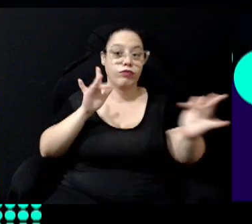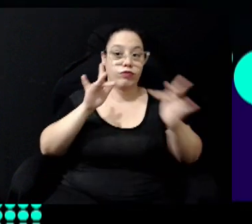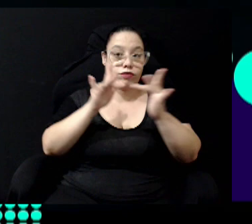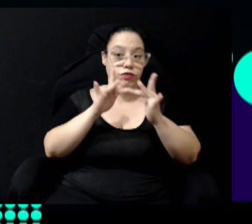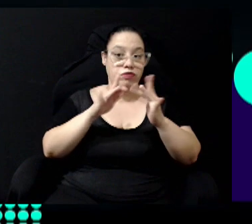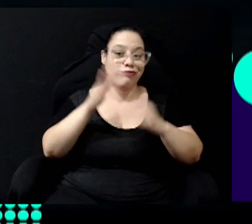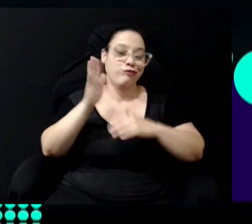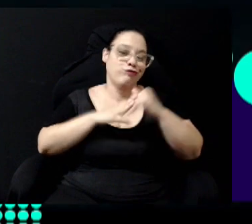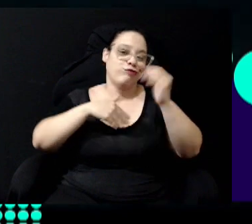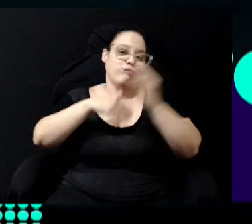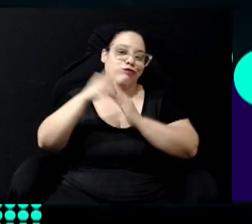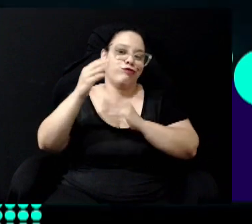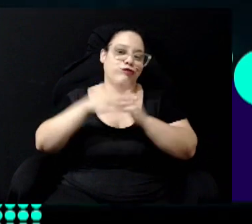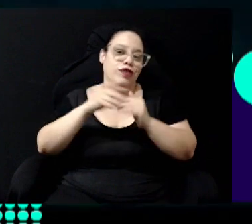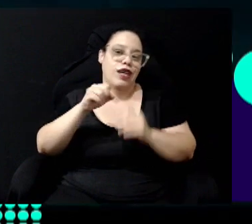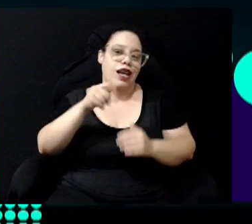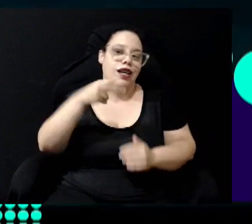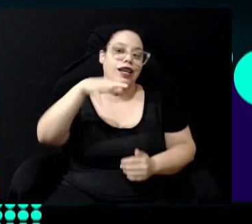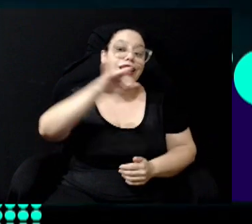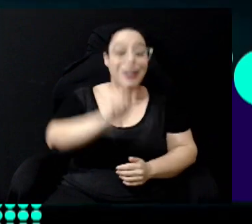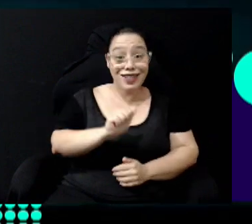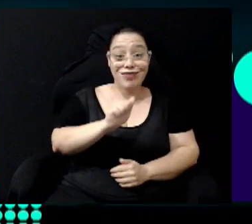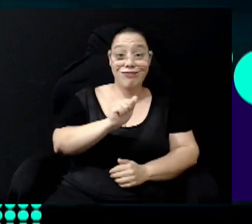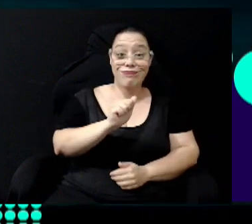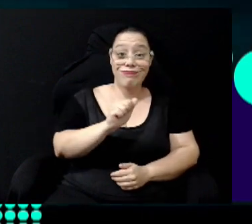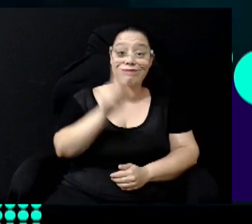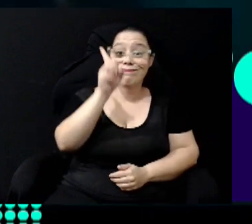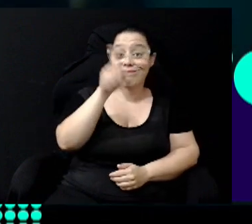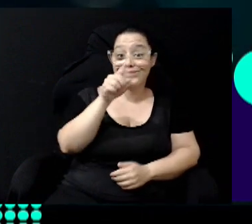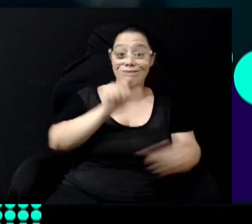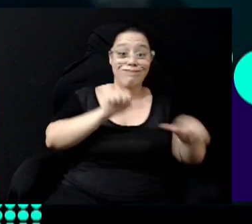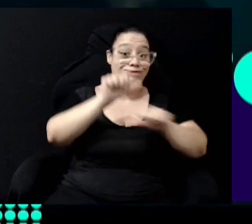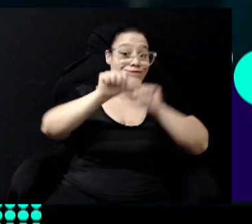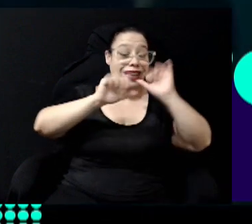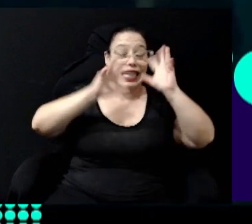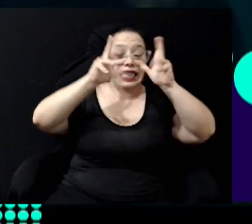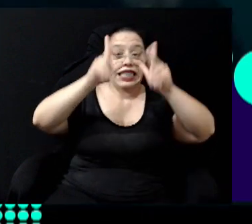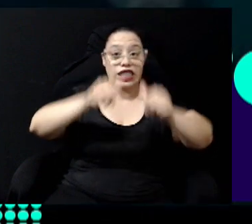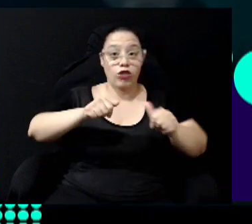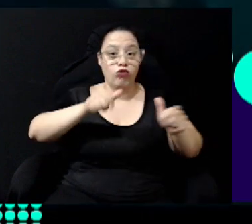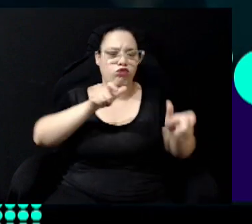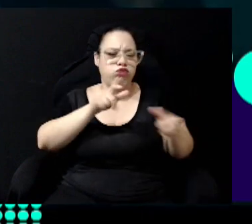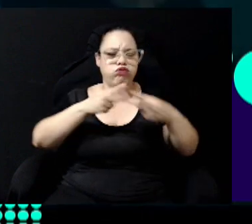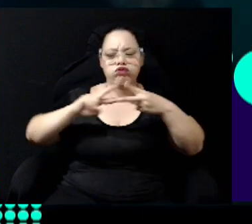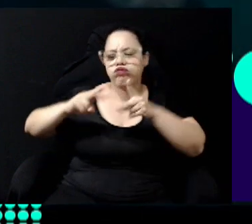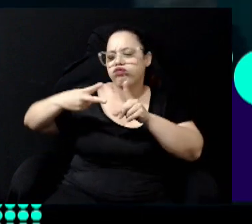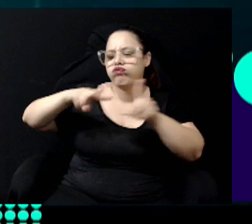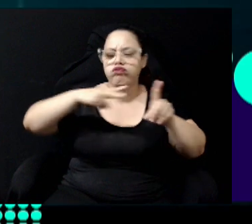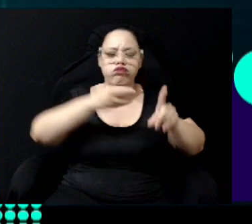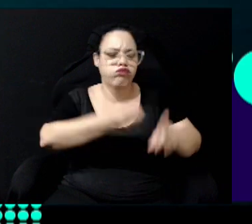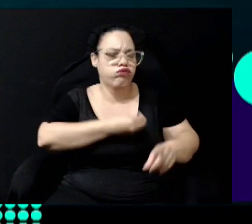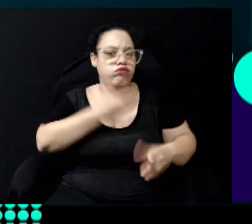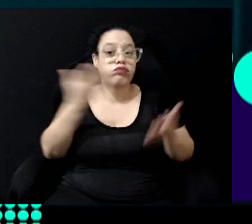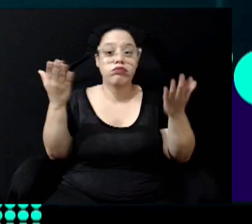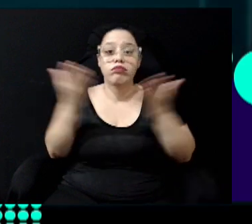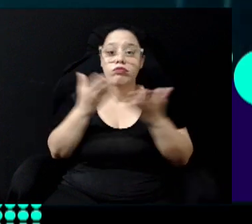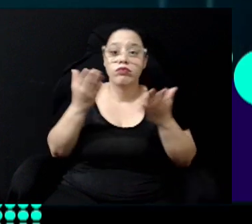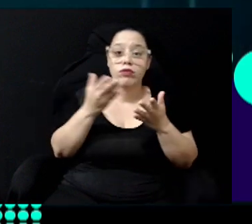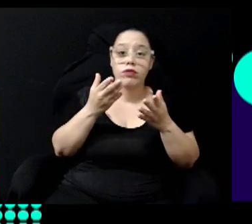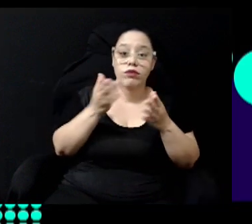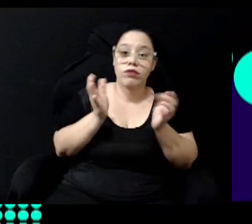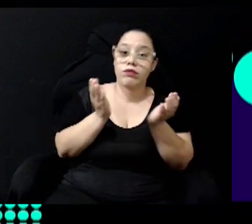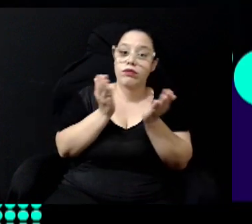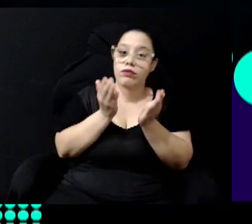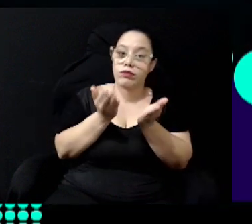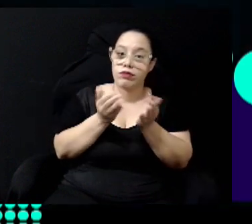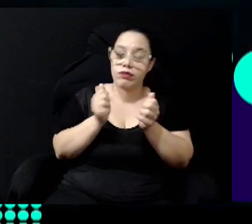que Arlequina. E isso mudasse toda a sua perspectiva de vida. Agora, na companhia dela,